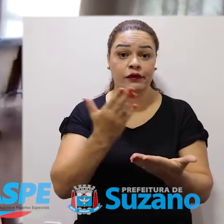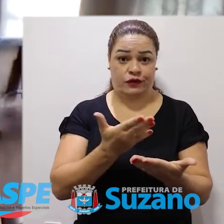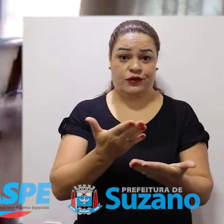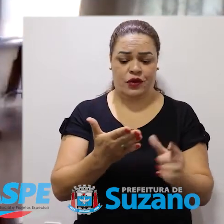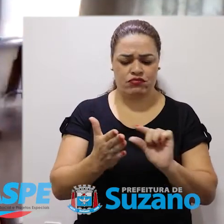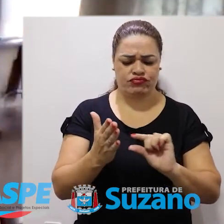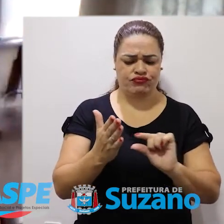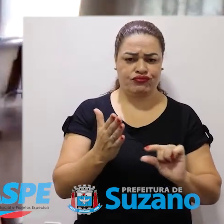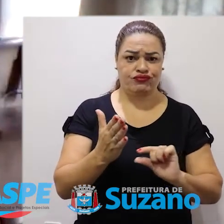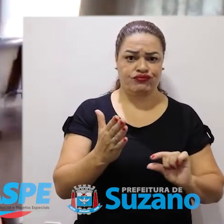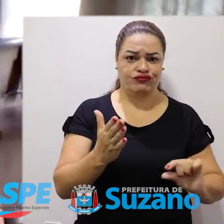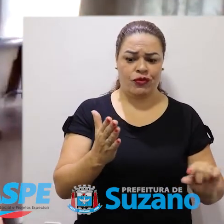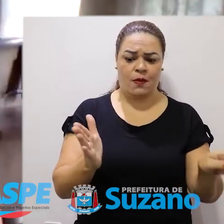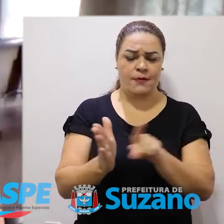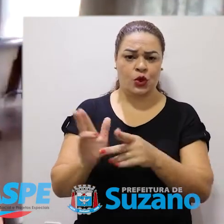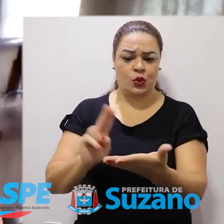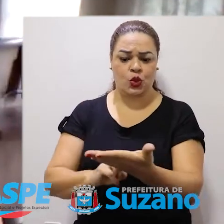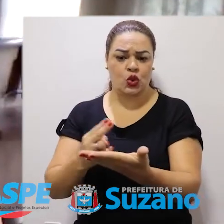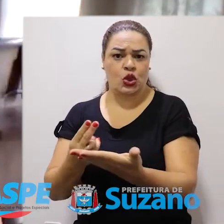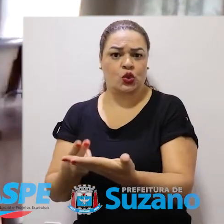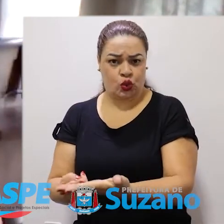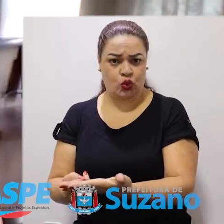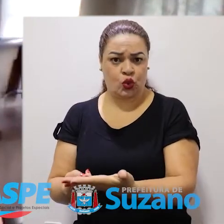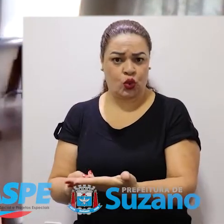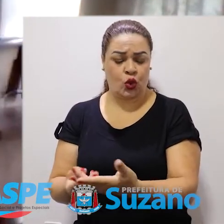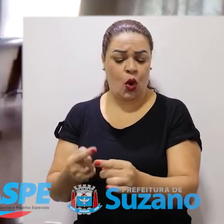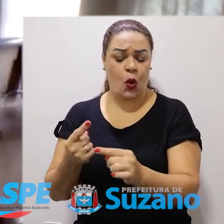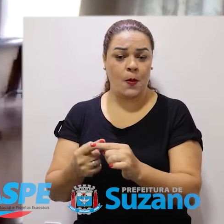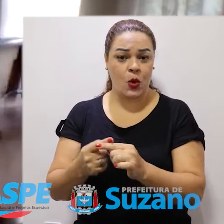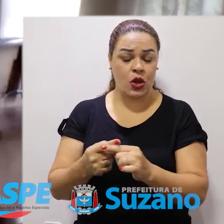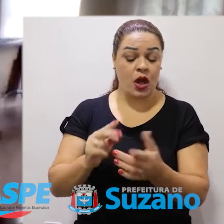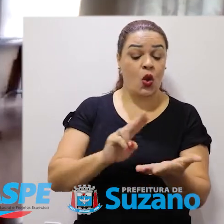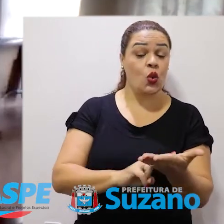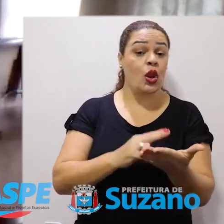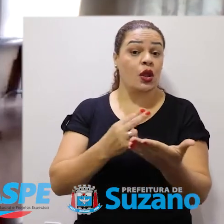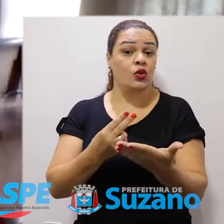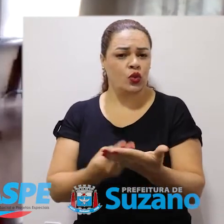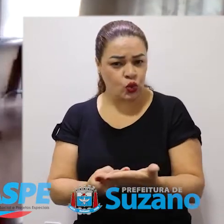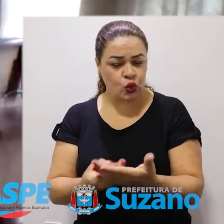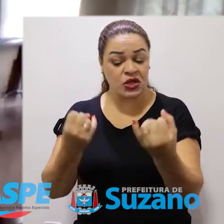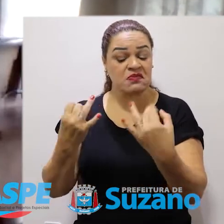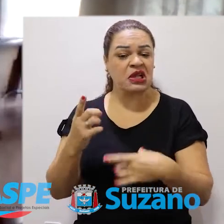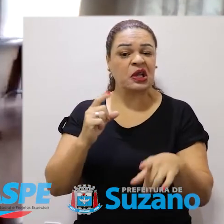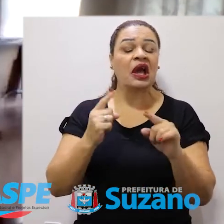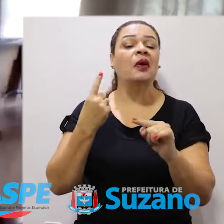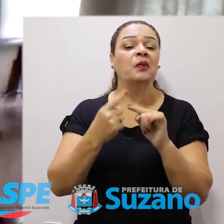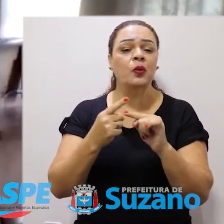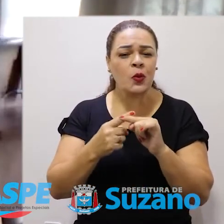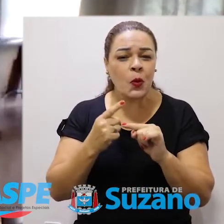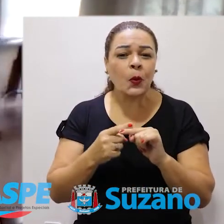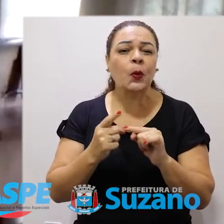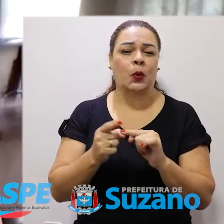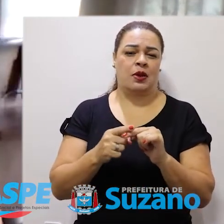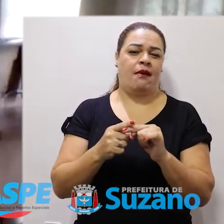do tradutor. E quando esse livro traz a nota do tradutor, o tradutor vai explicando por que ele escolheu um termo em